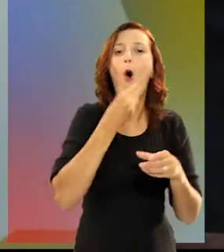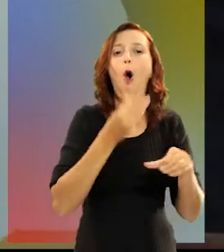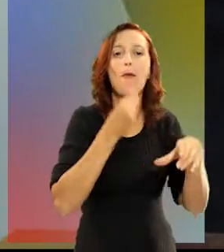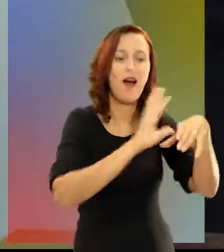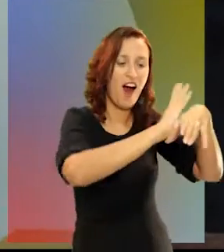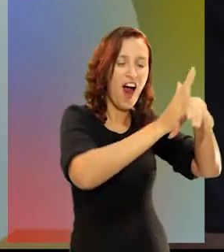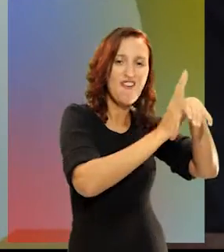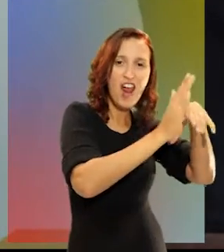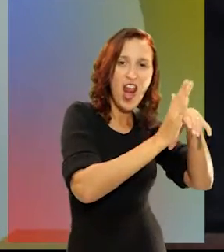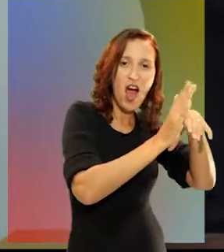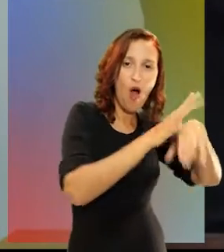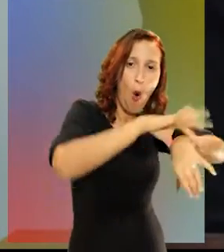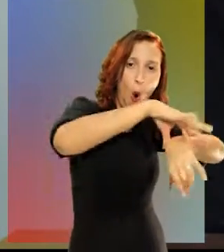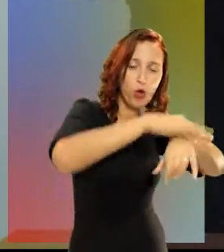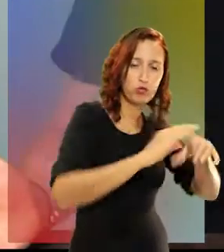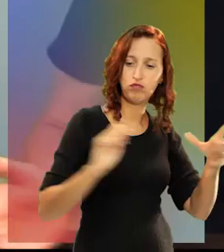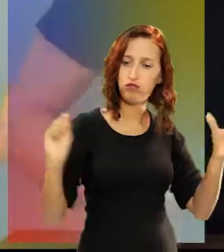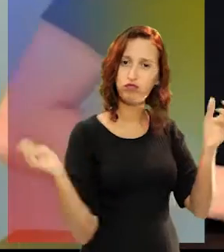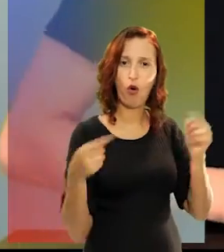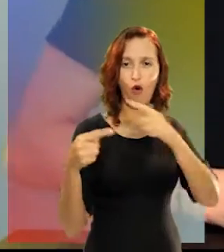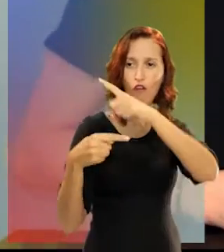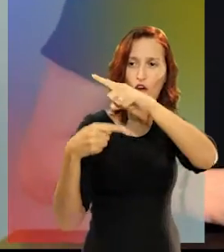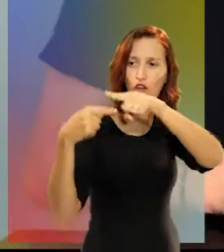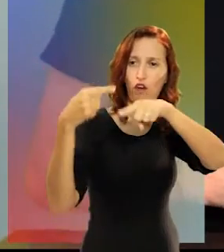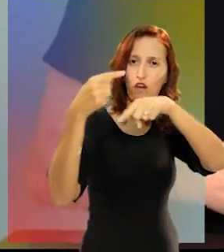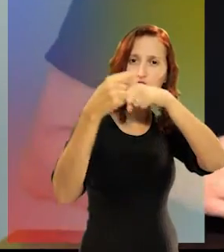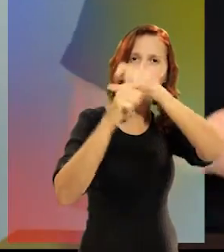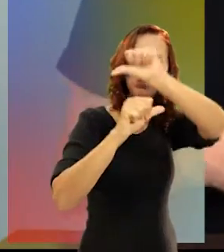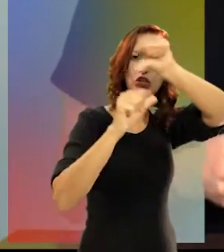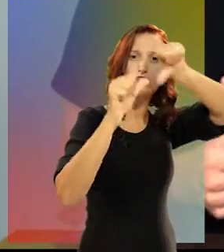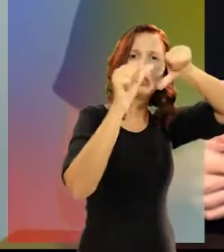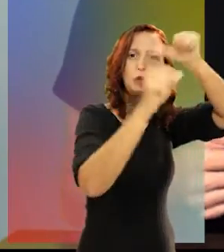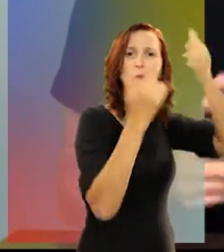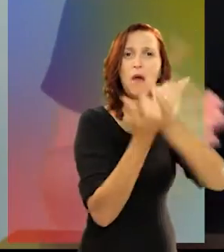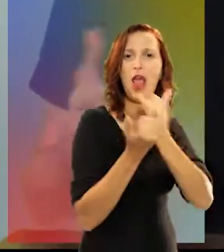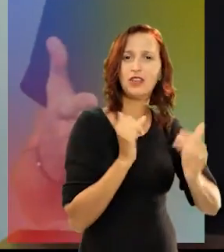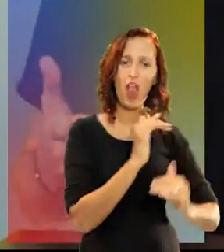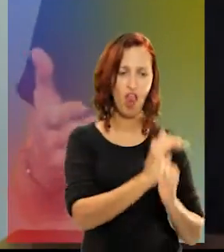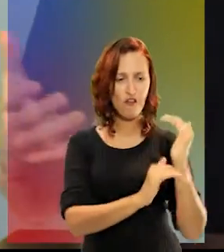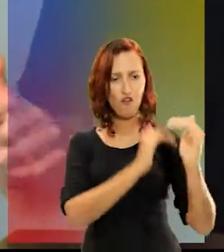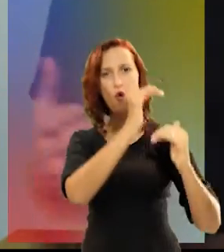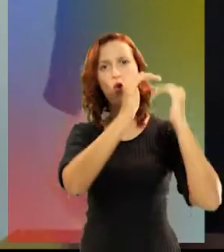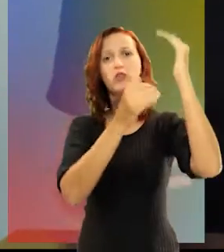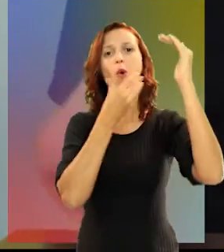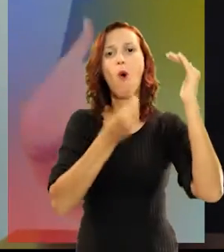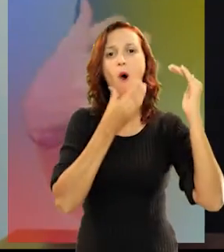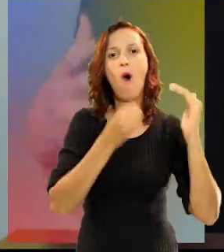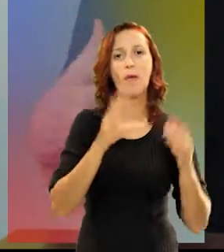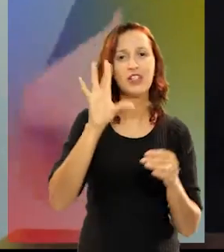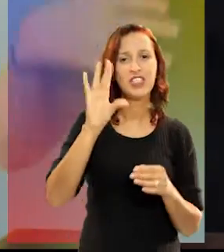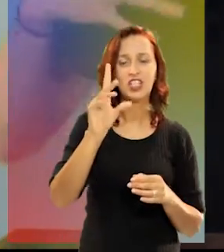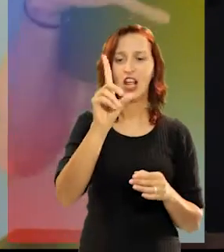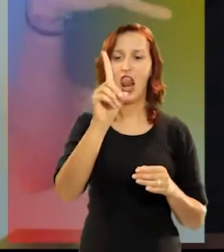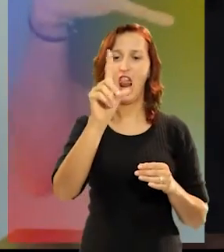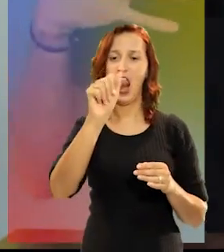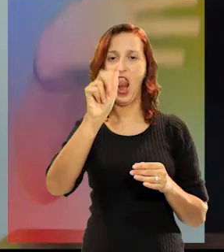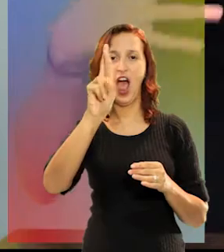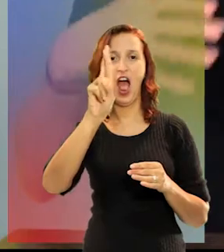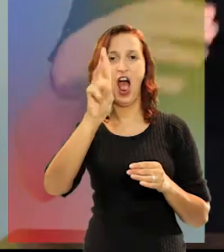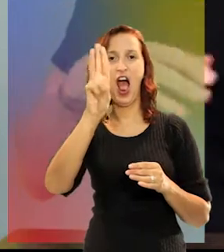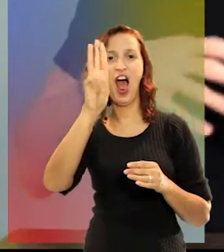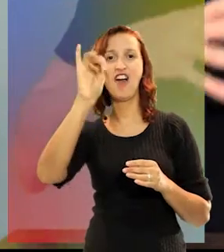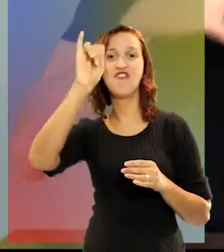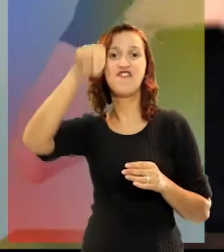o osso se transforma numa nave que também tá virando. Tempo de evolução da humanidade. É uma ode à evolução darwiniana, né? Assim, tipo, o